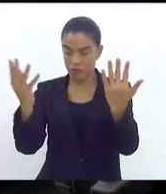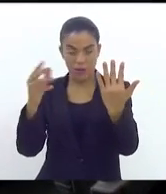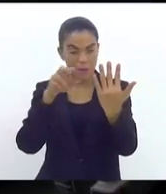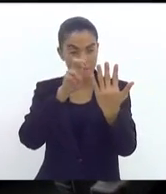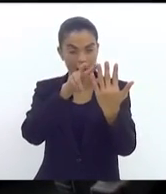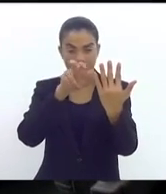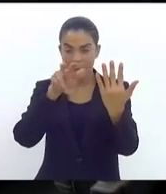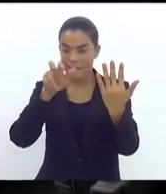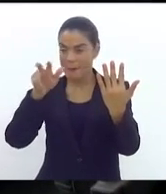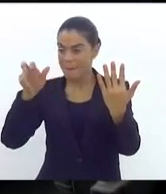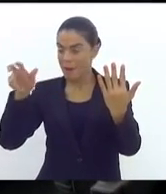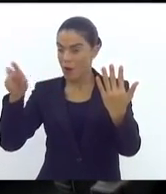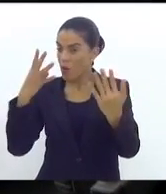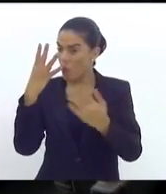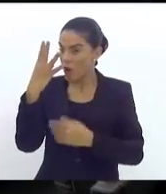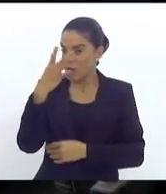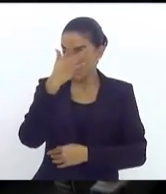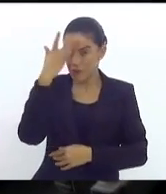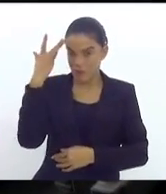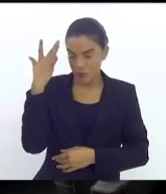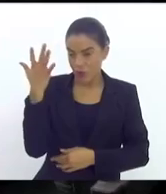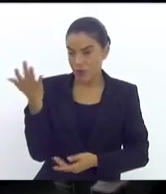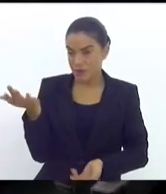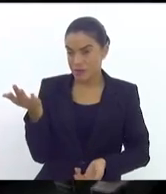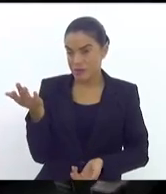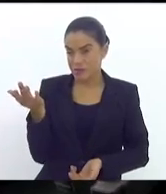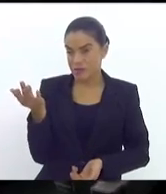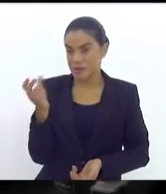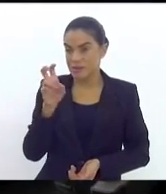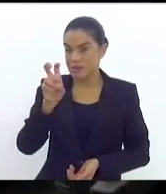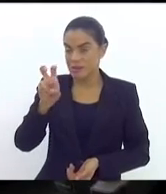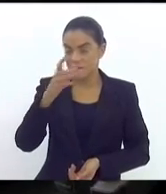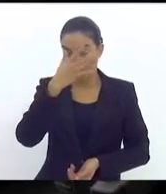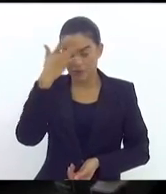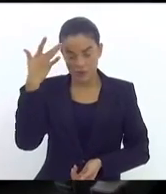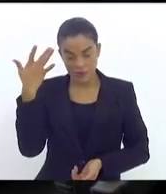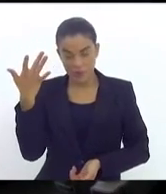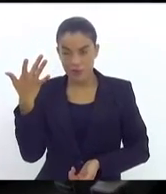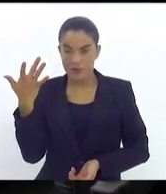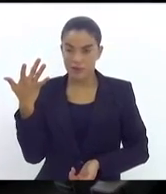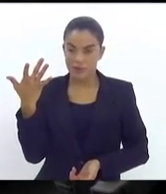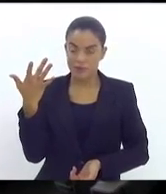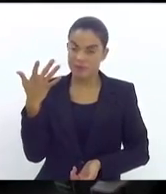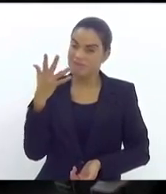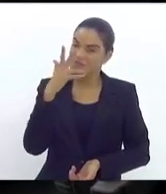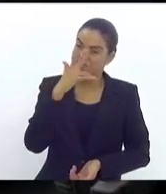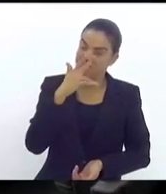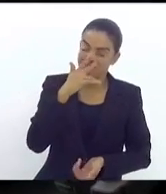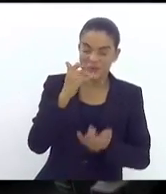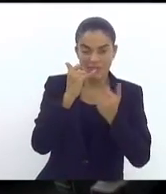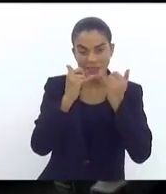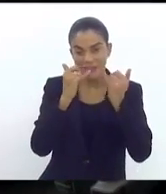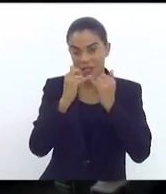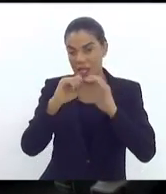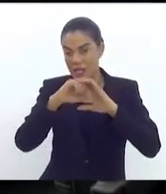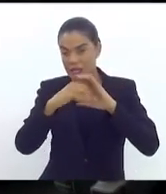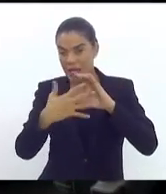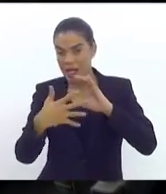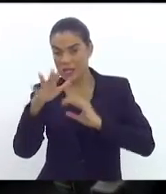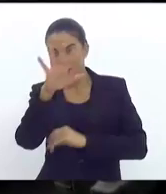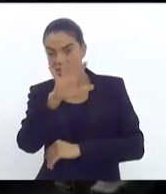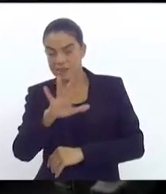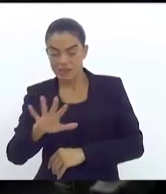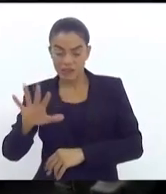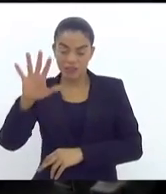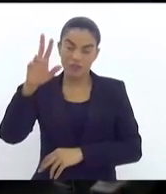encontrar 4 pessoas, como é recomendado aqui, 5 pessoas parecidas e às vezes com a mesma característica distintiva,